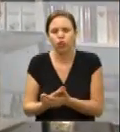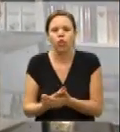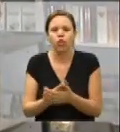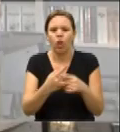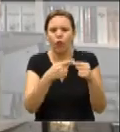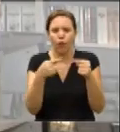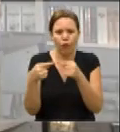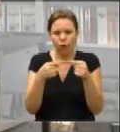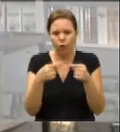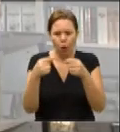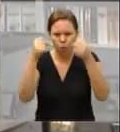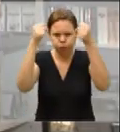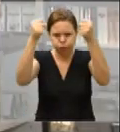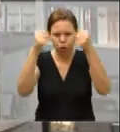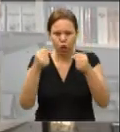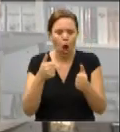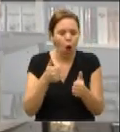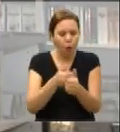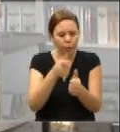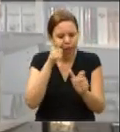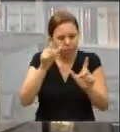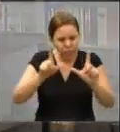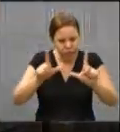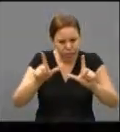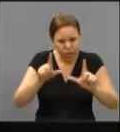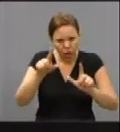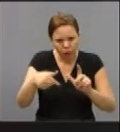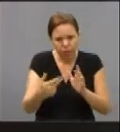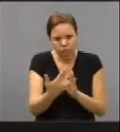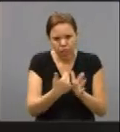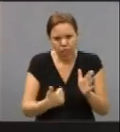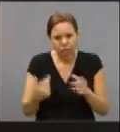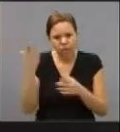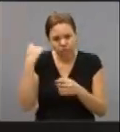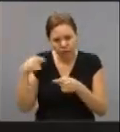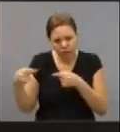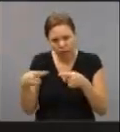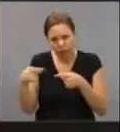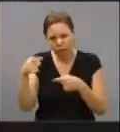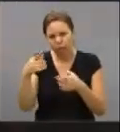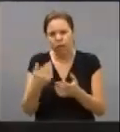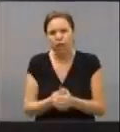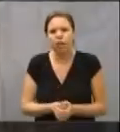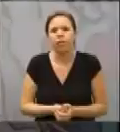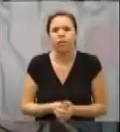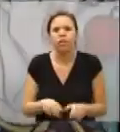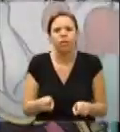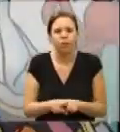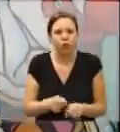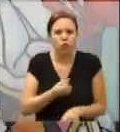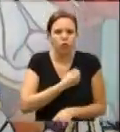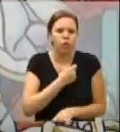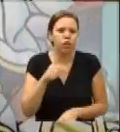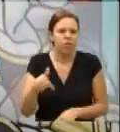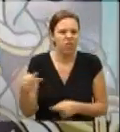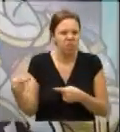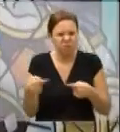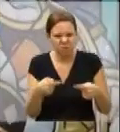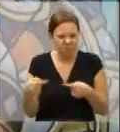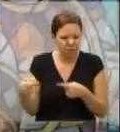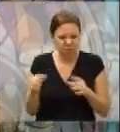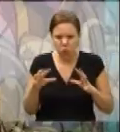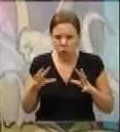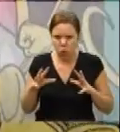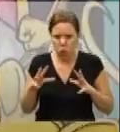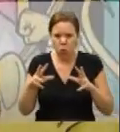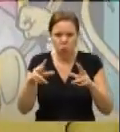quem acompanhou aí o anime na televisão, sabe, que torneio que é esse, e o mangá número 7 vai trazer essa competição entre